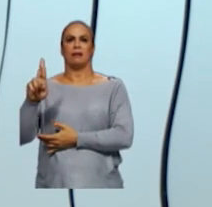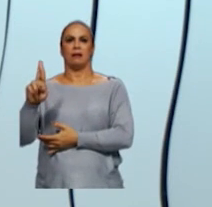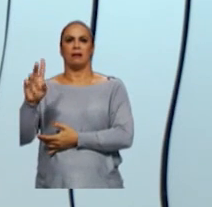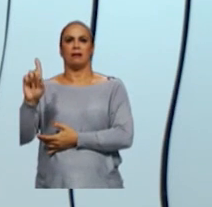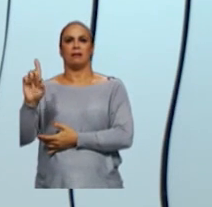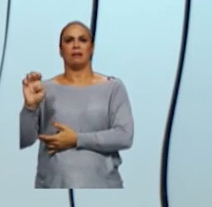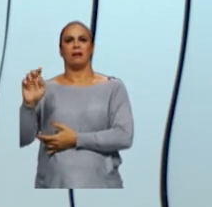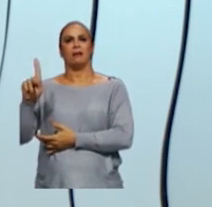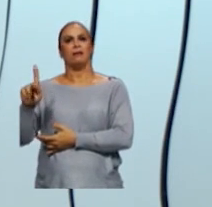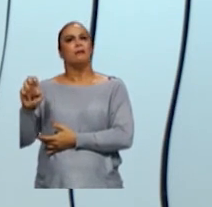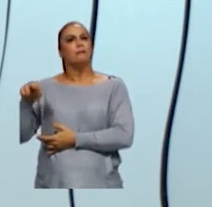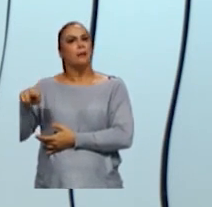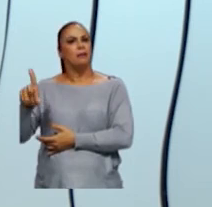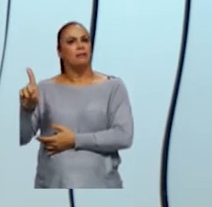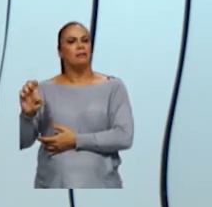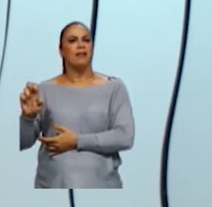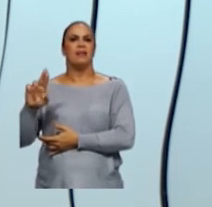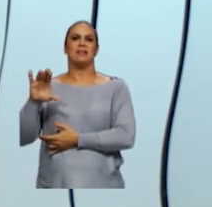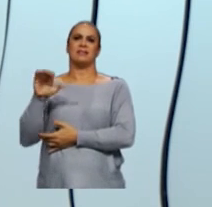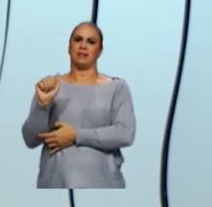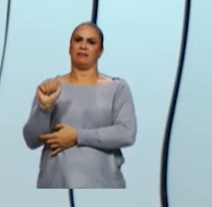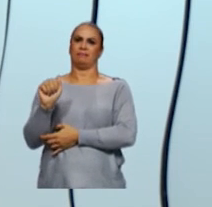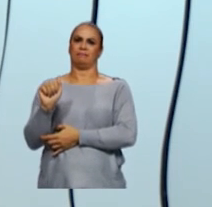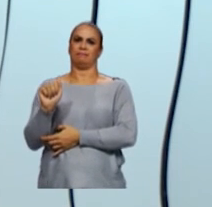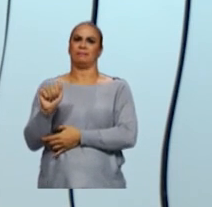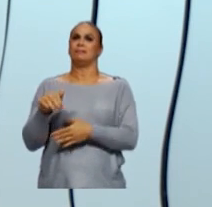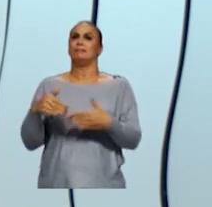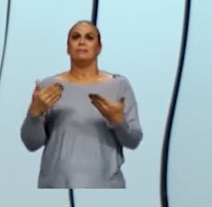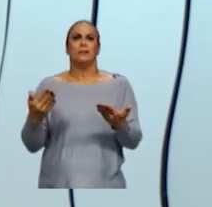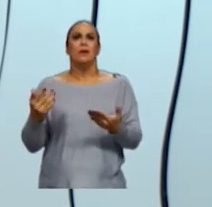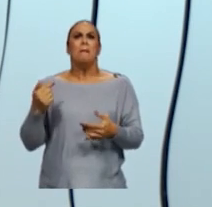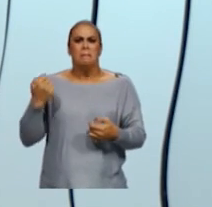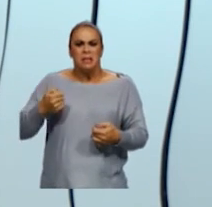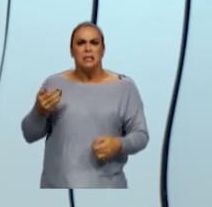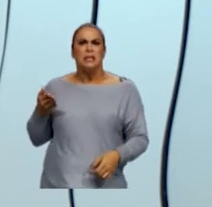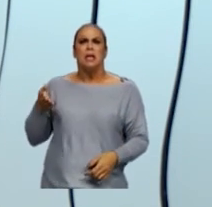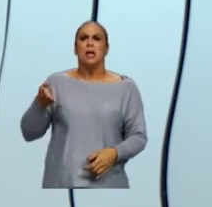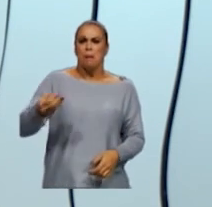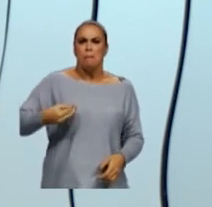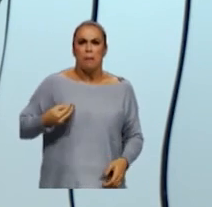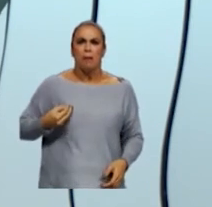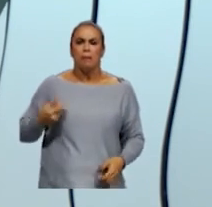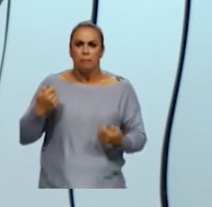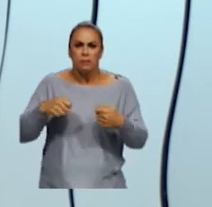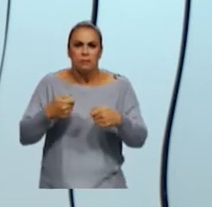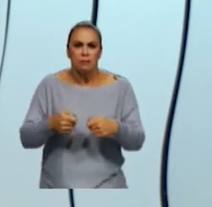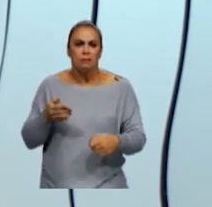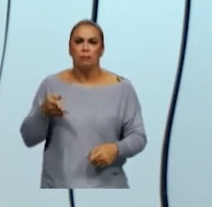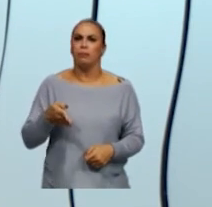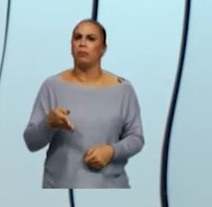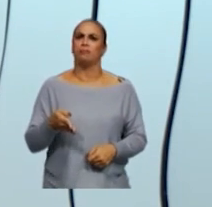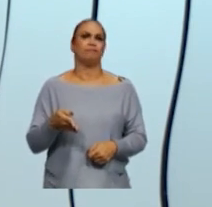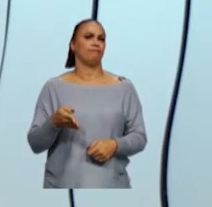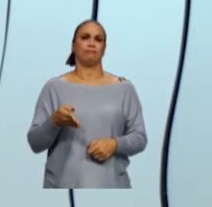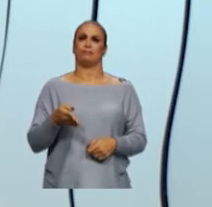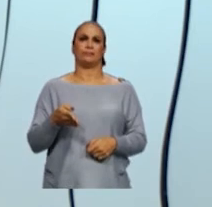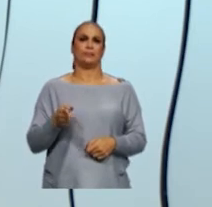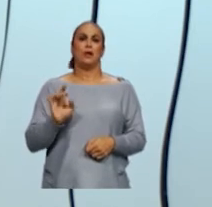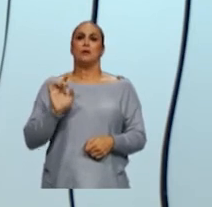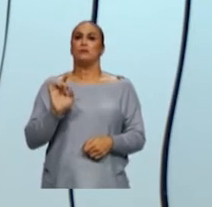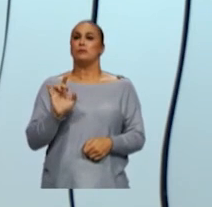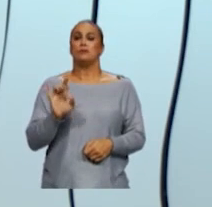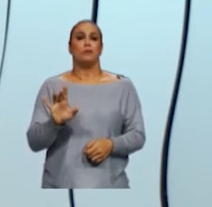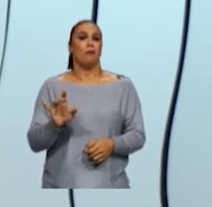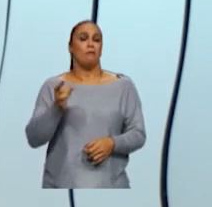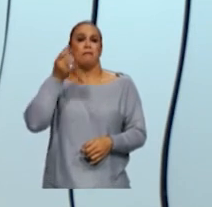na maioria das vezes, não depende da sua presença física para consumir aquele produto, que se você tiver a curiosidade de olhar aí na sua casa, você vai ver